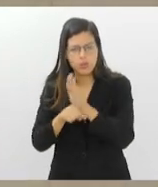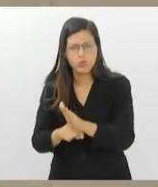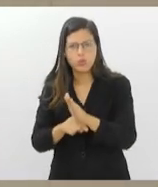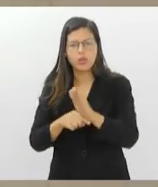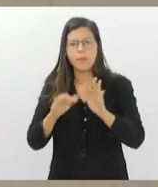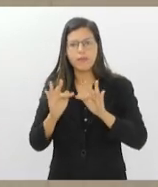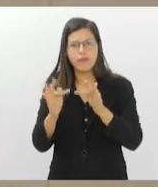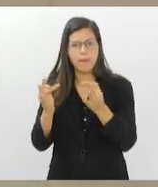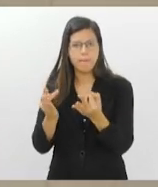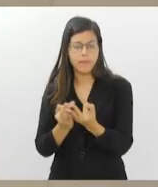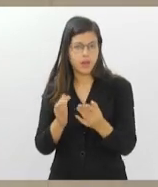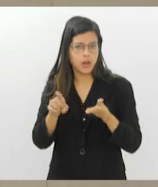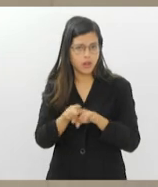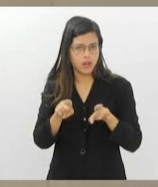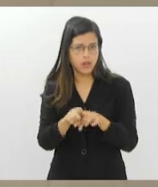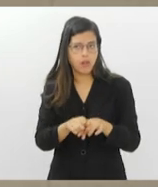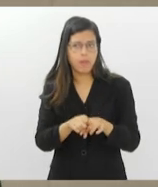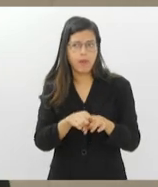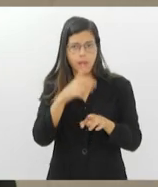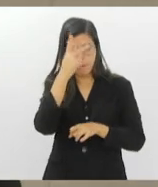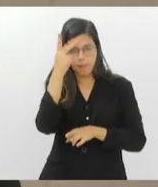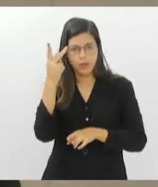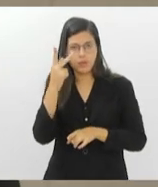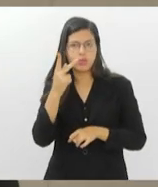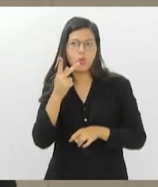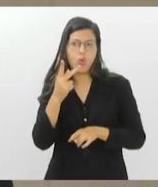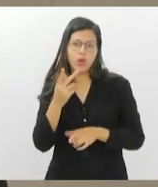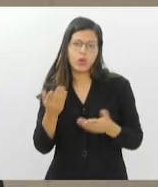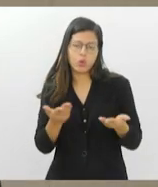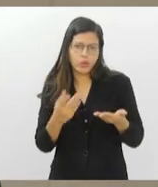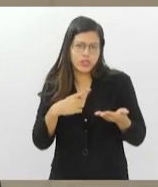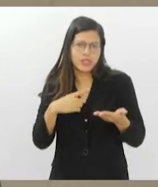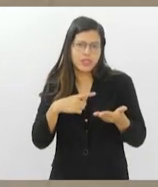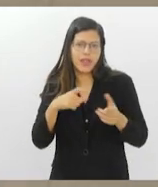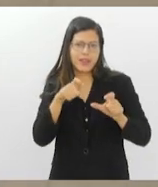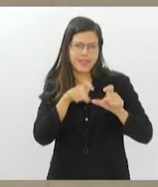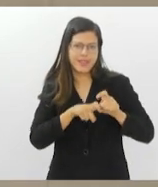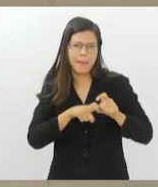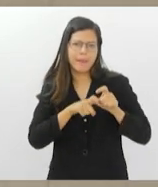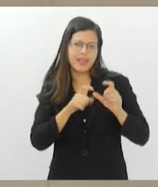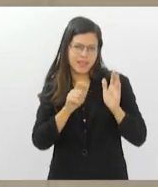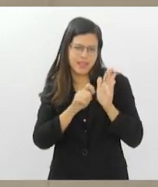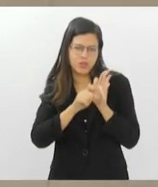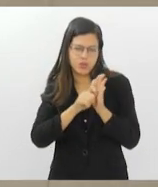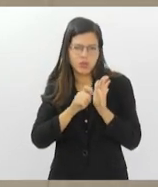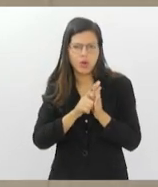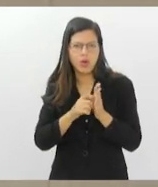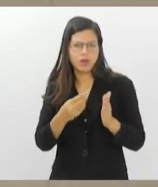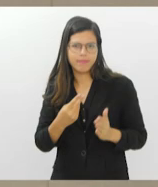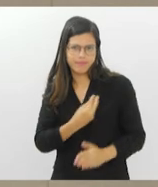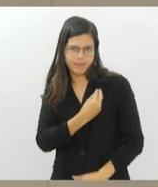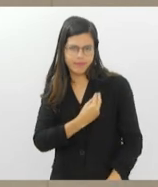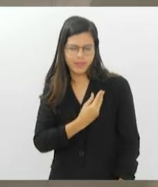familiares e também para as pessoas que hoje têm a dependência química na sua vida, na sua